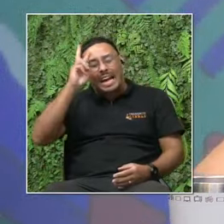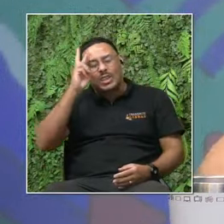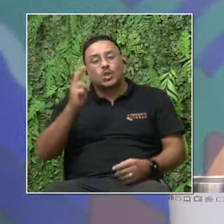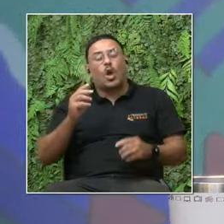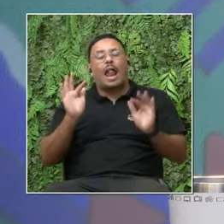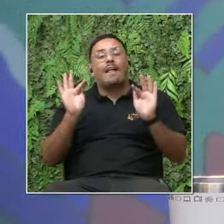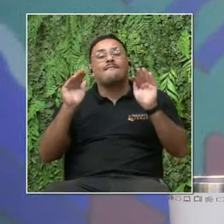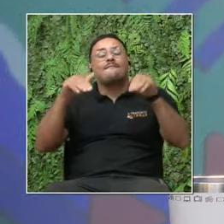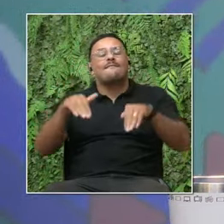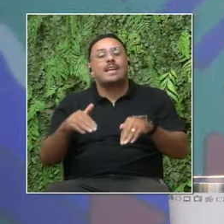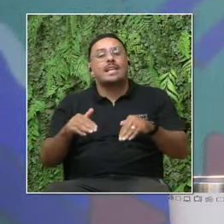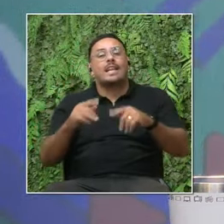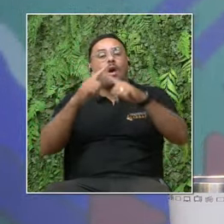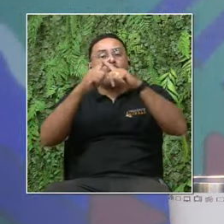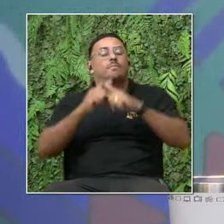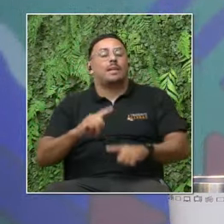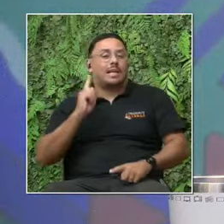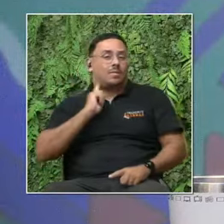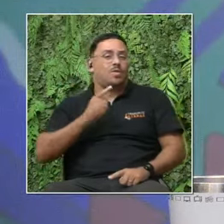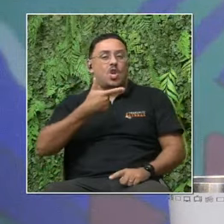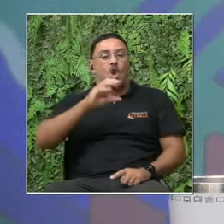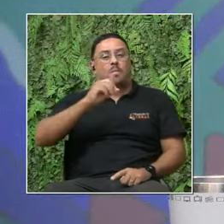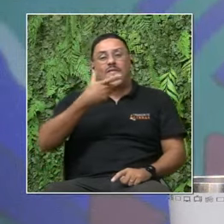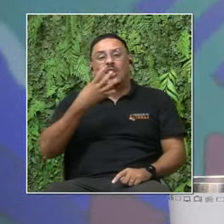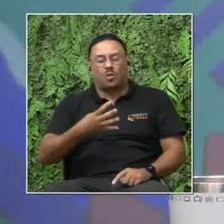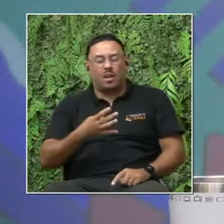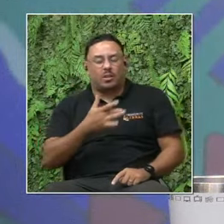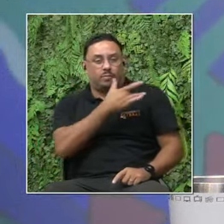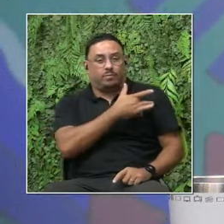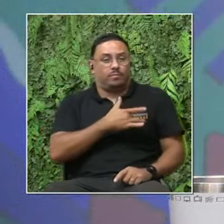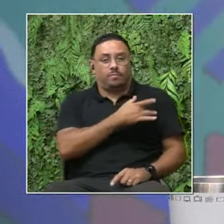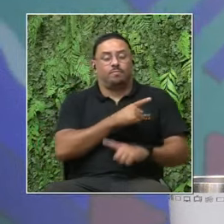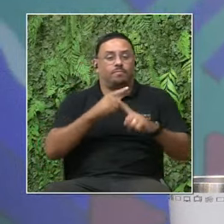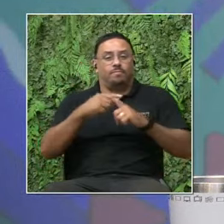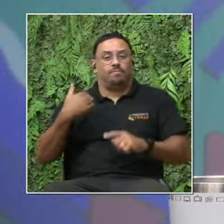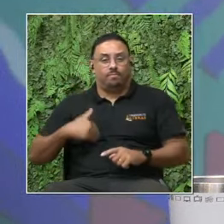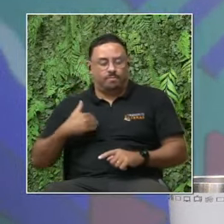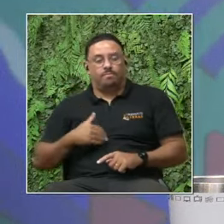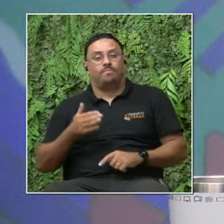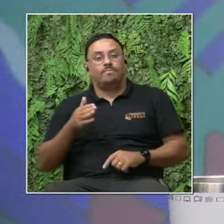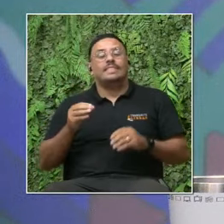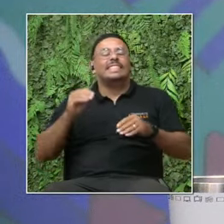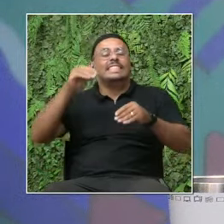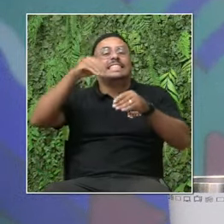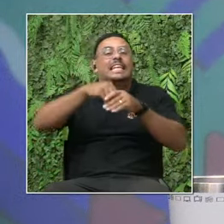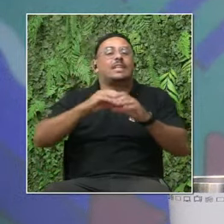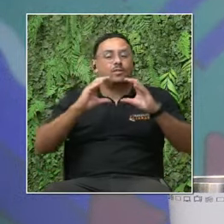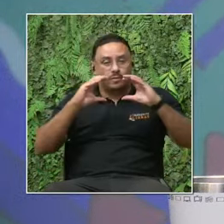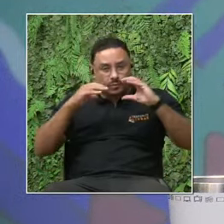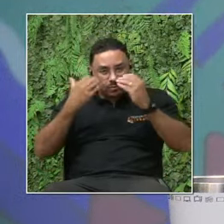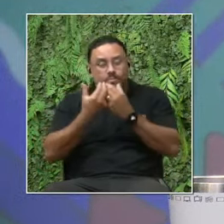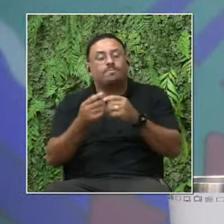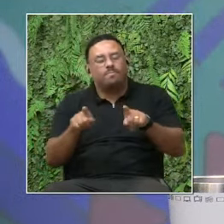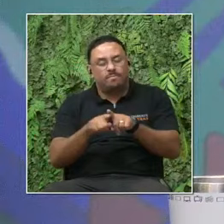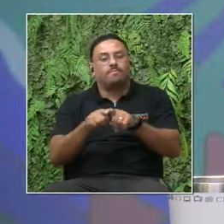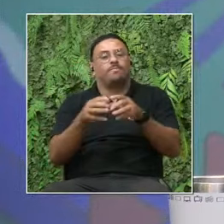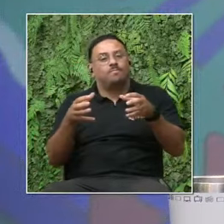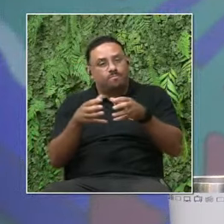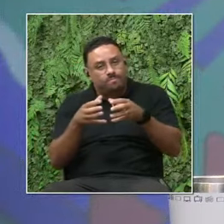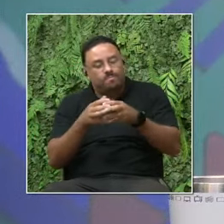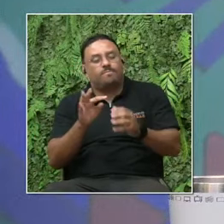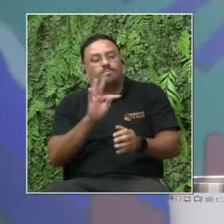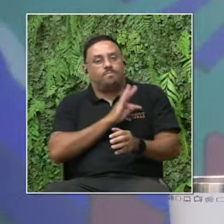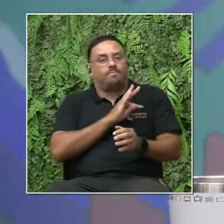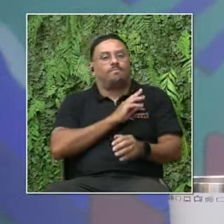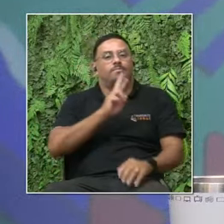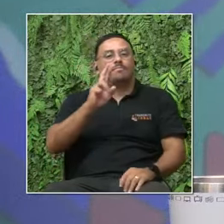do campeonato mineiro 2024 Cruzeiro e Atlético direto do Mineirão escalando também a nossa equipe técnica que